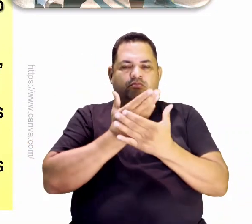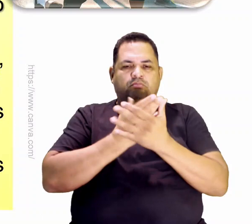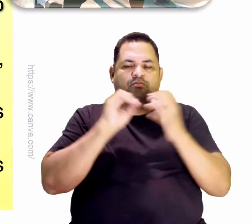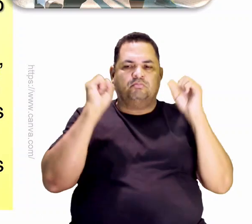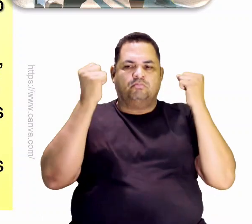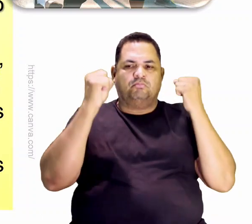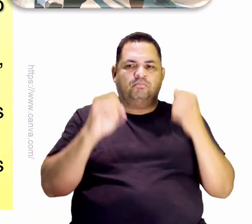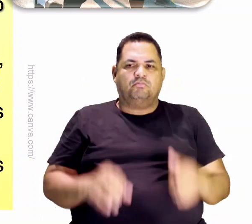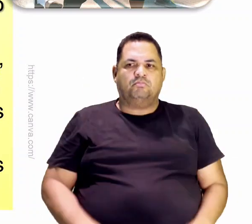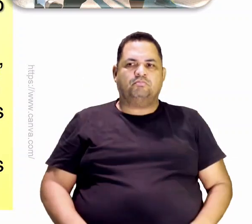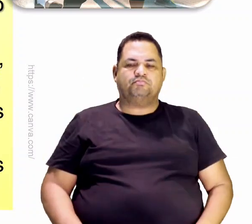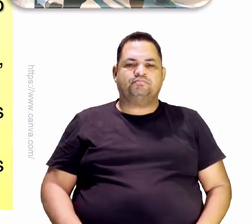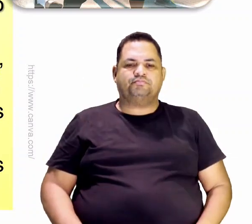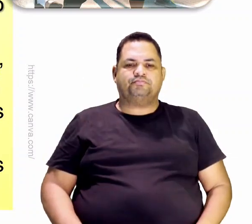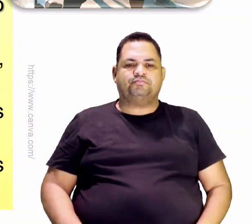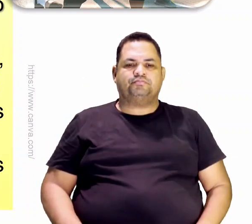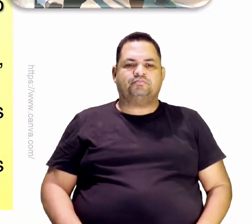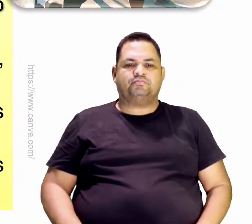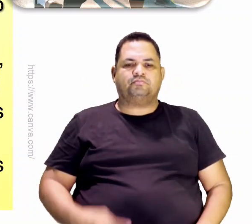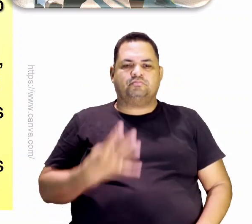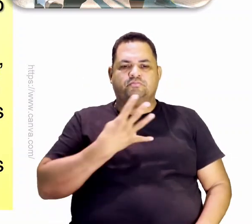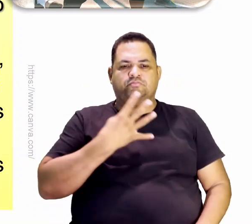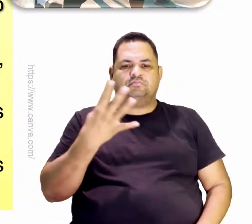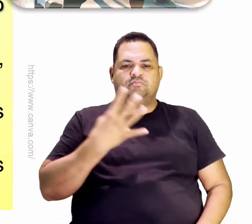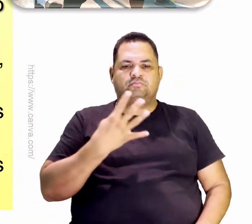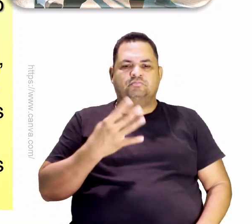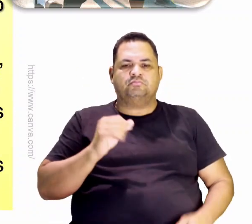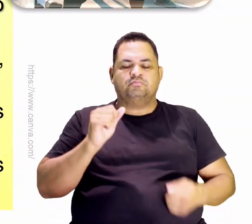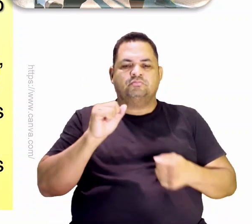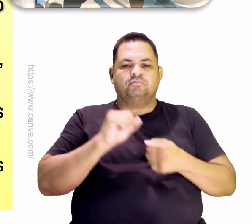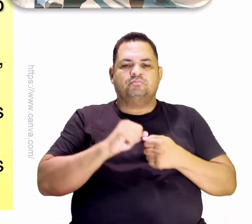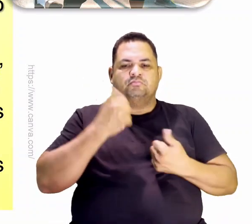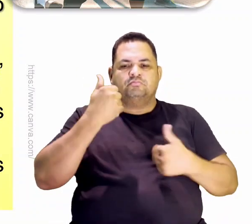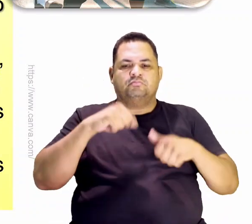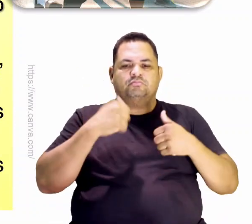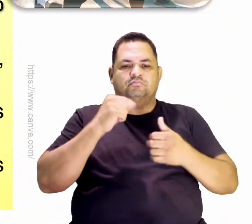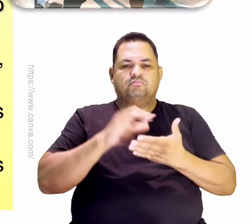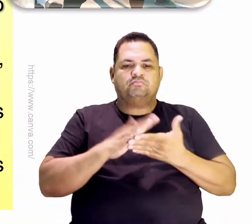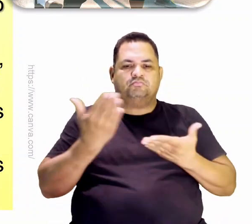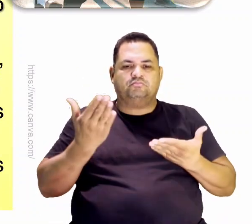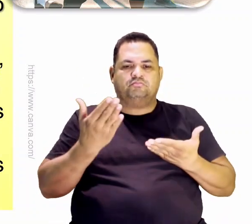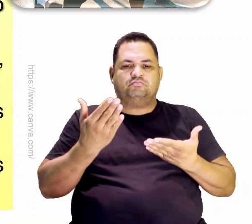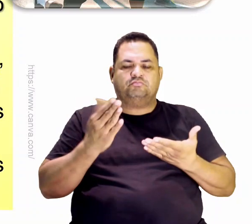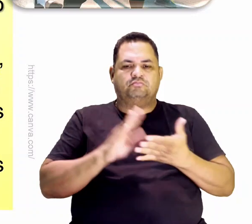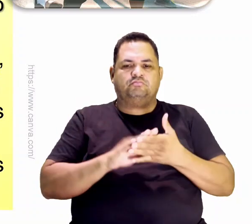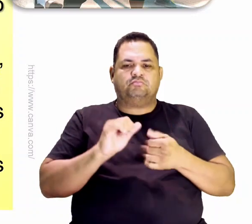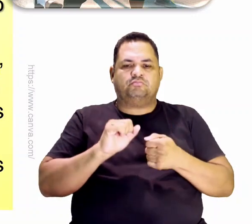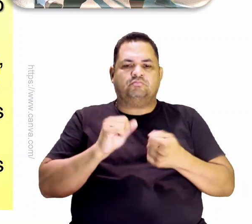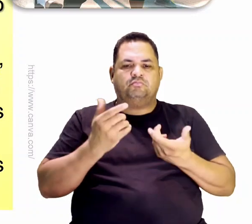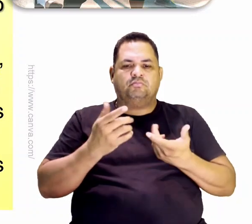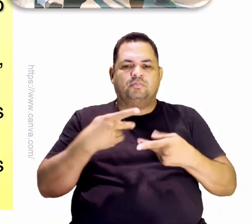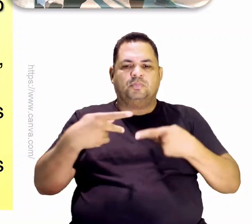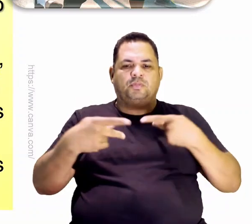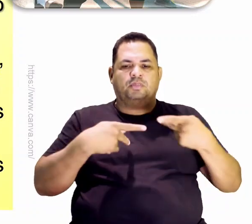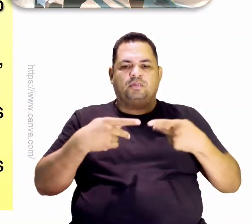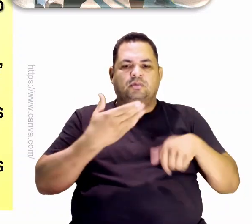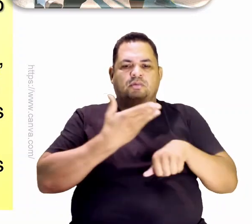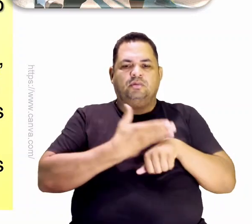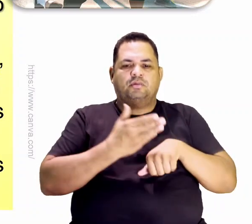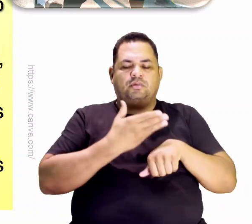mesmo? E aí, na quarta etapa, tu vai fazer a avaliação dessas atividades que foram realizadas no nosso